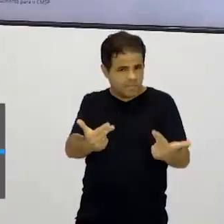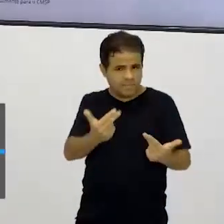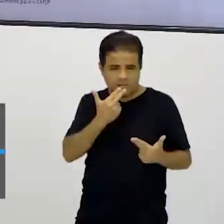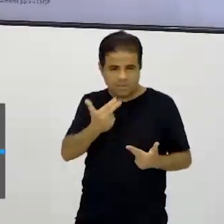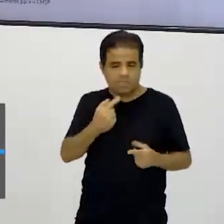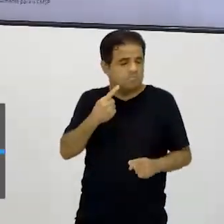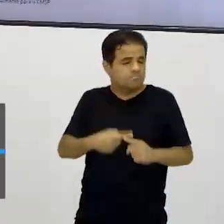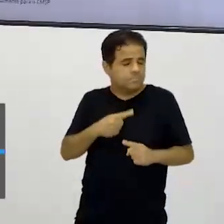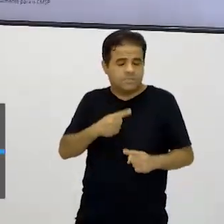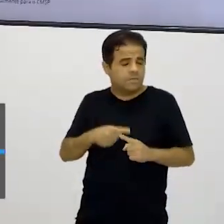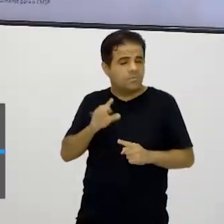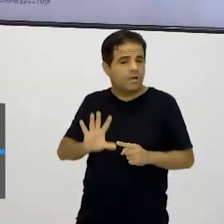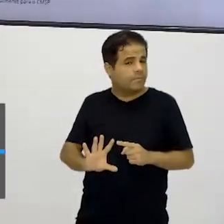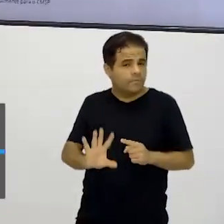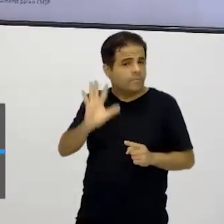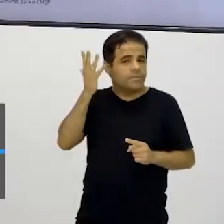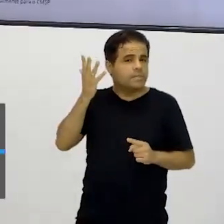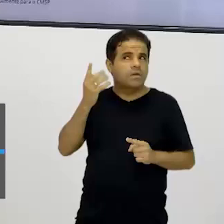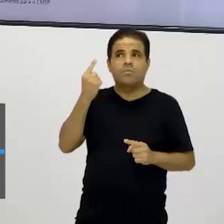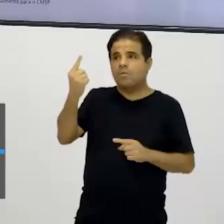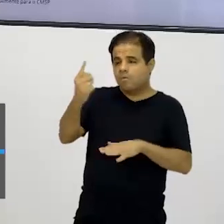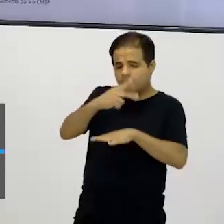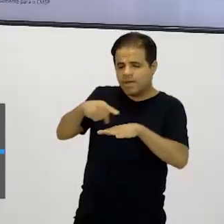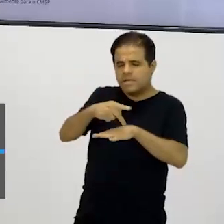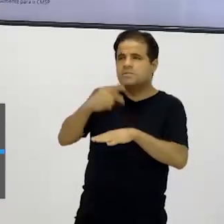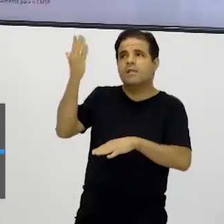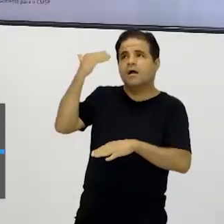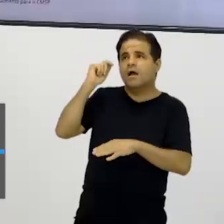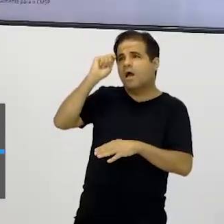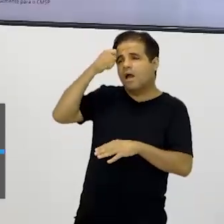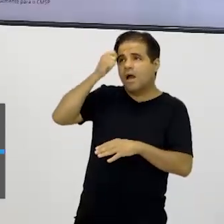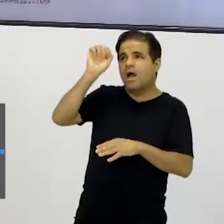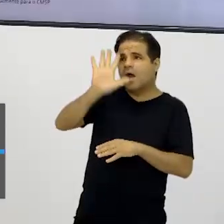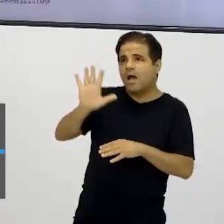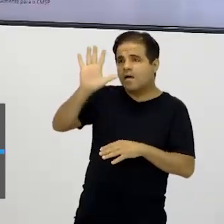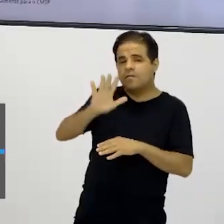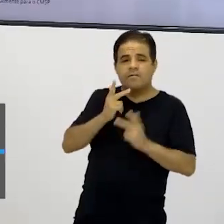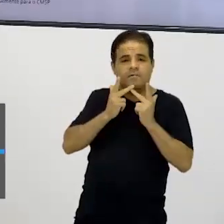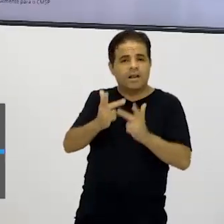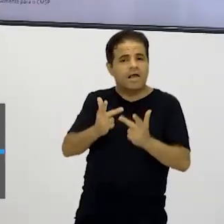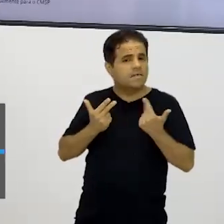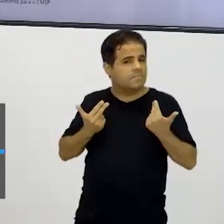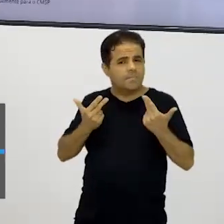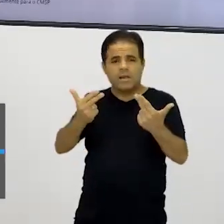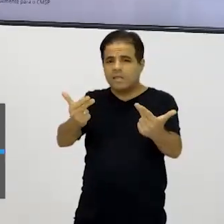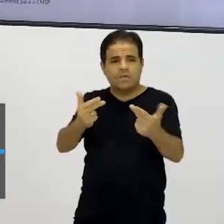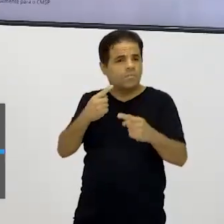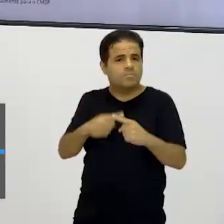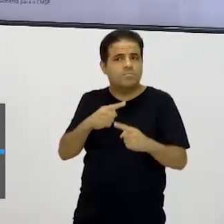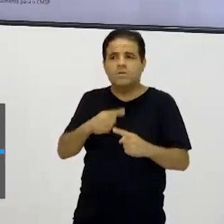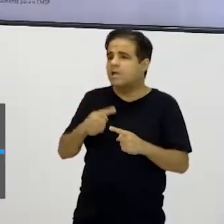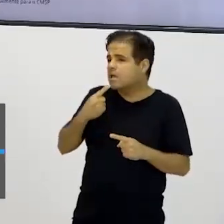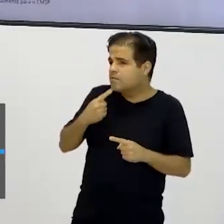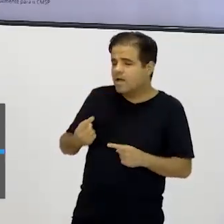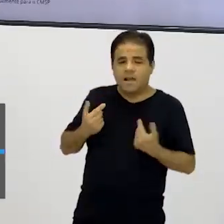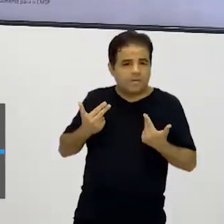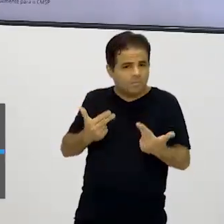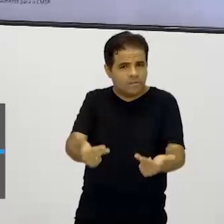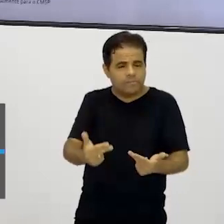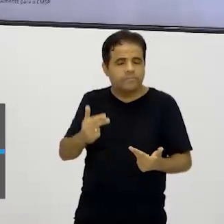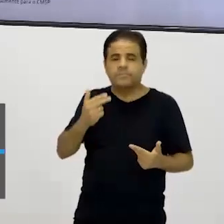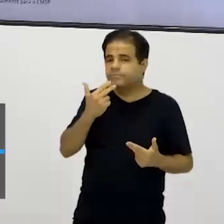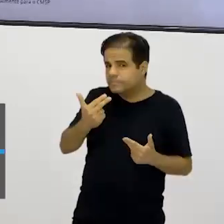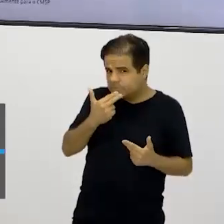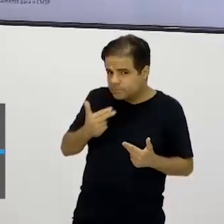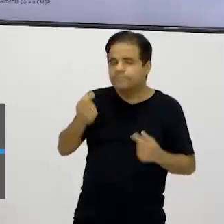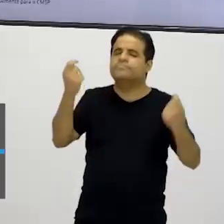que aconteceu para que um país lá da África falasse a mesma língua que a gente? Por que será que eles falam a mesma língua? Então a gente